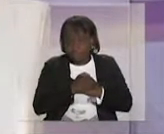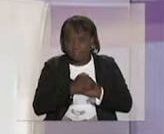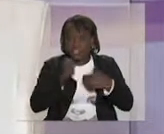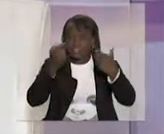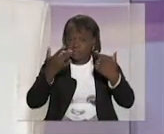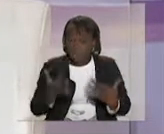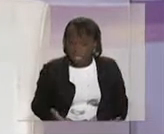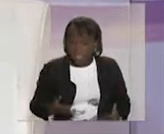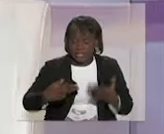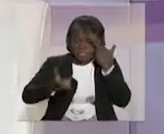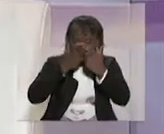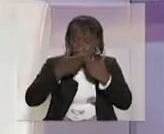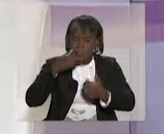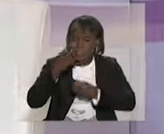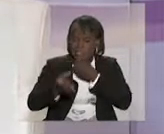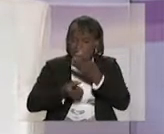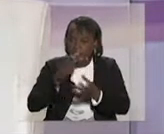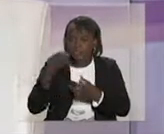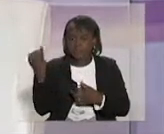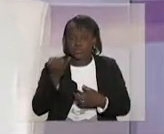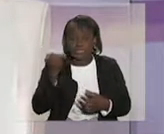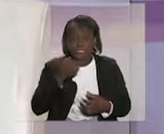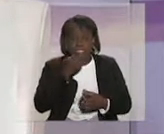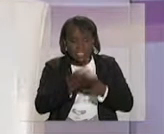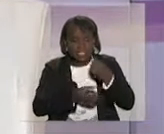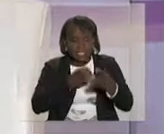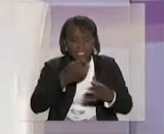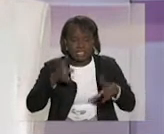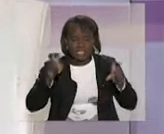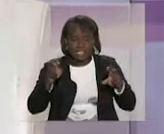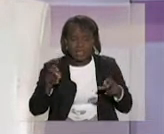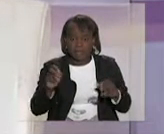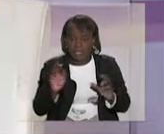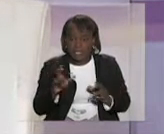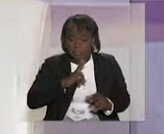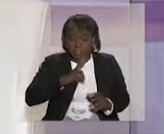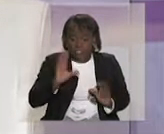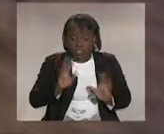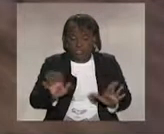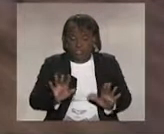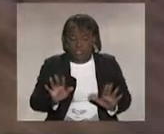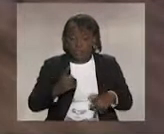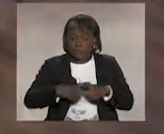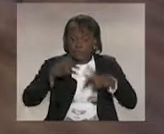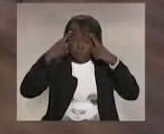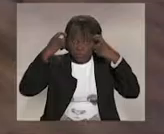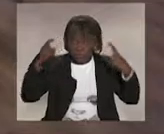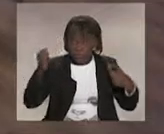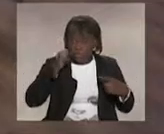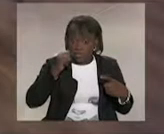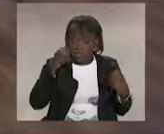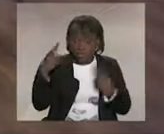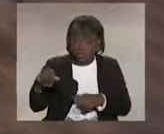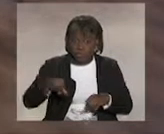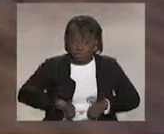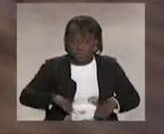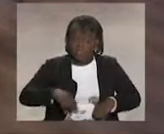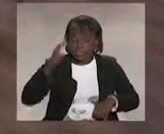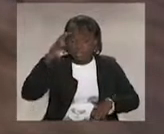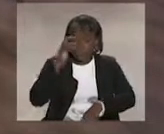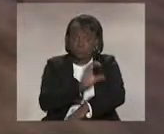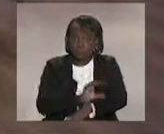acolhida mesmo, né? E poder falar sobre esses traumas é muito importante, né? A gente falar sobre esse assunto e tirar isso da esfera do privado, porque a violência contra